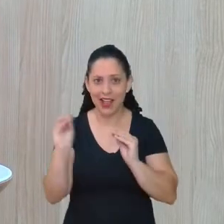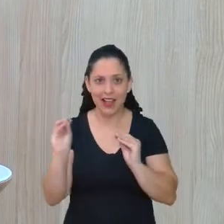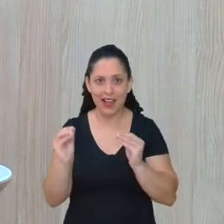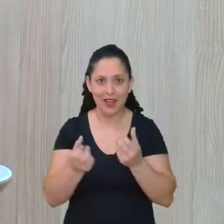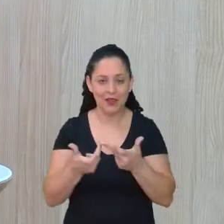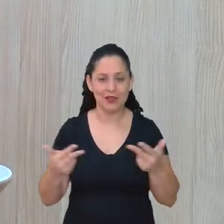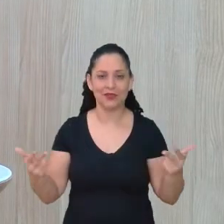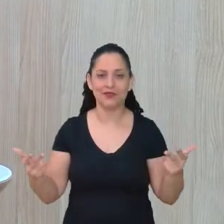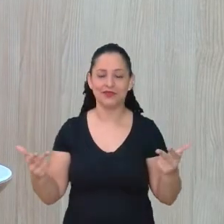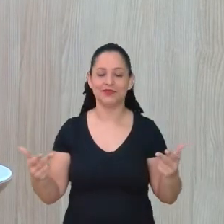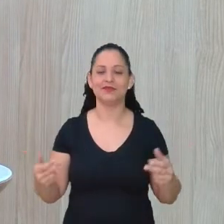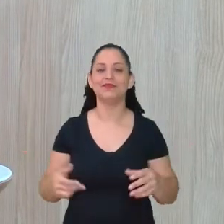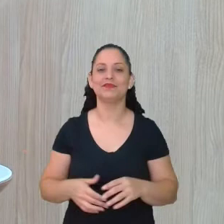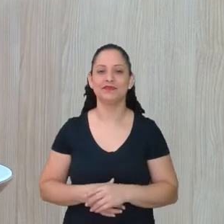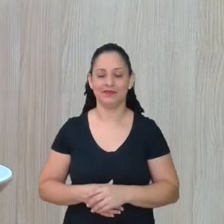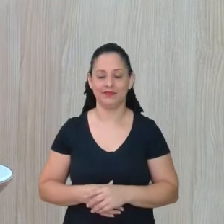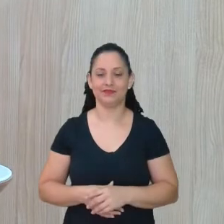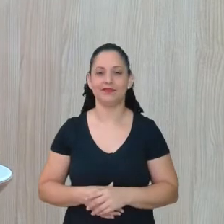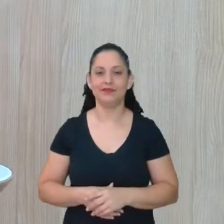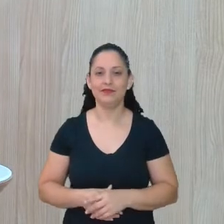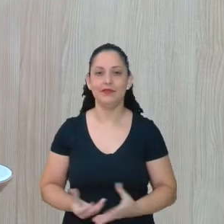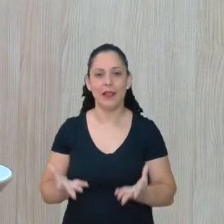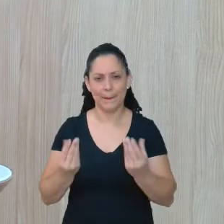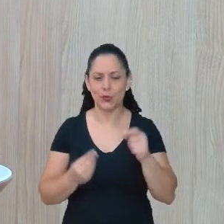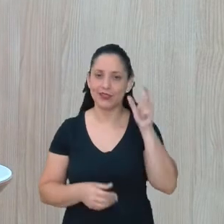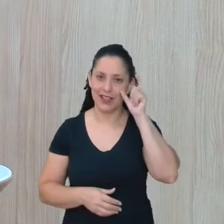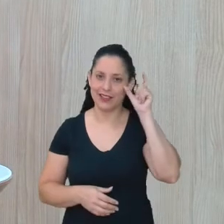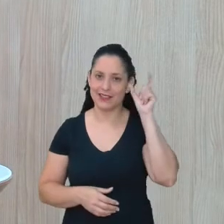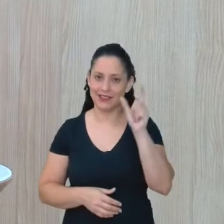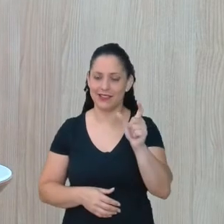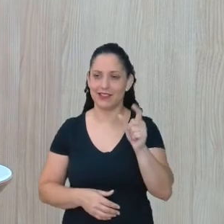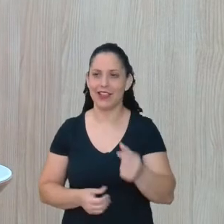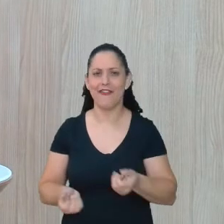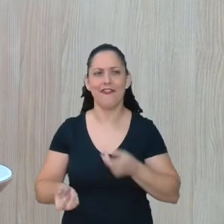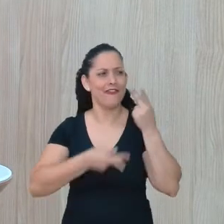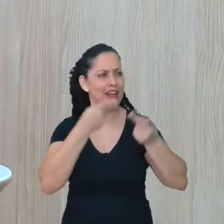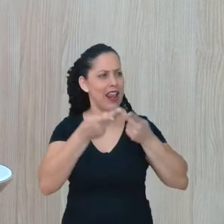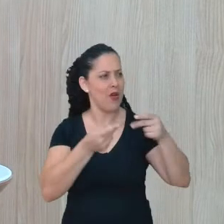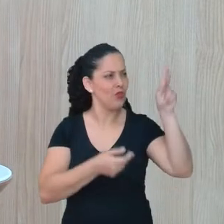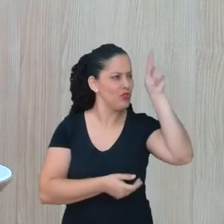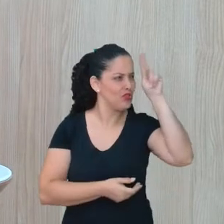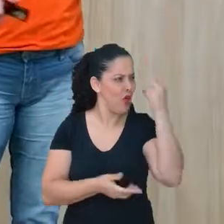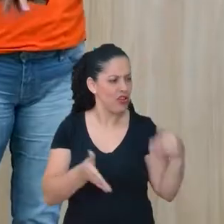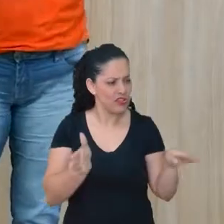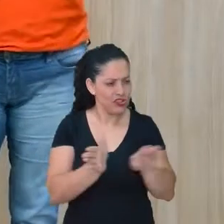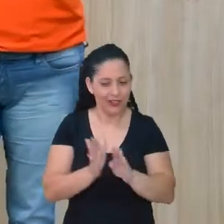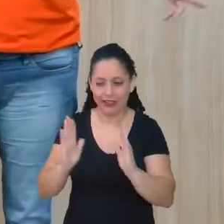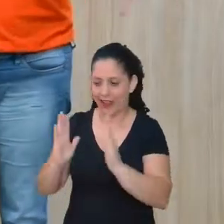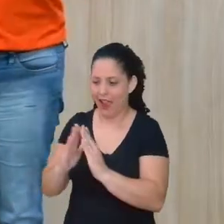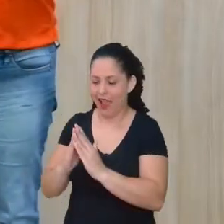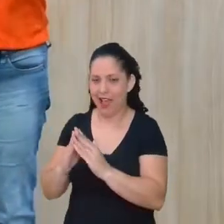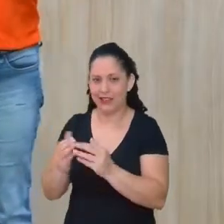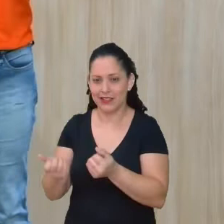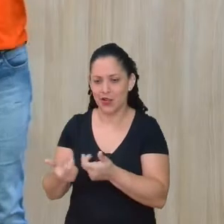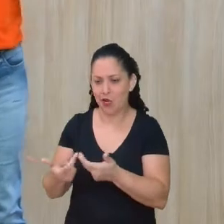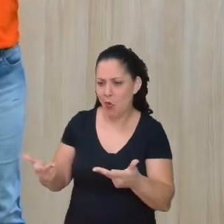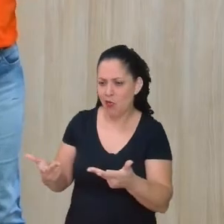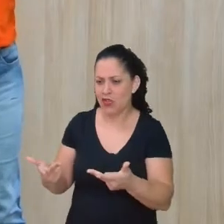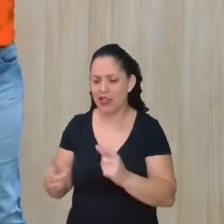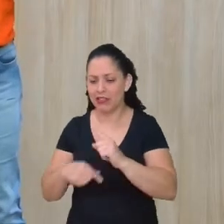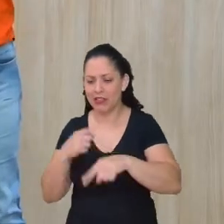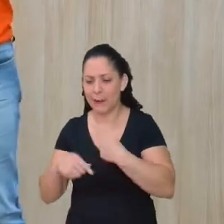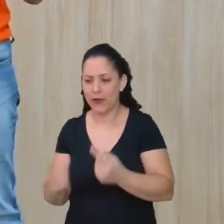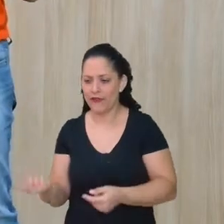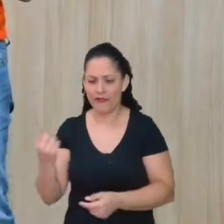absurdo, Isso. do teatro contemporâneo. É muito interessante. Adoro. Ele começa falando de uma história de que chega em casa, que não sei o quê, e depois